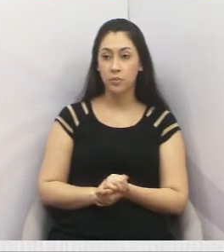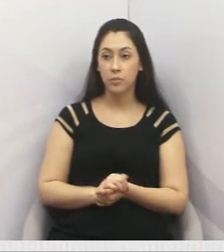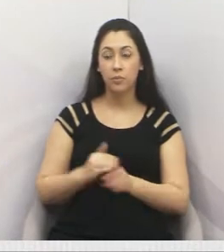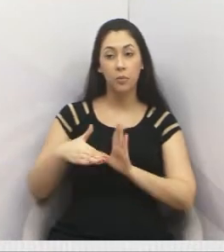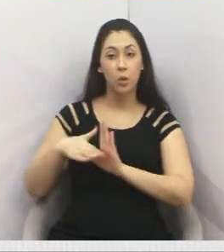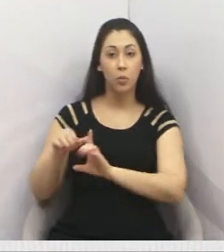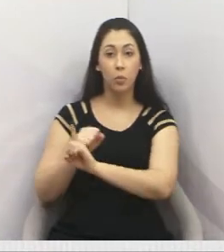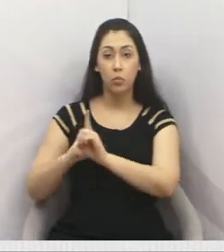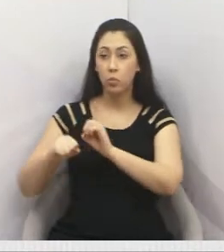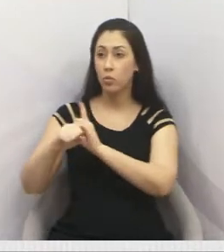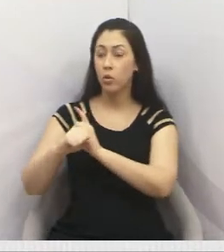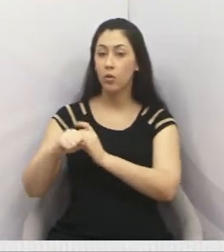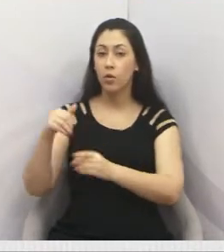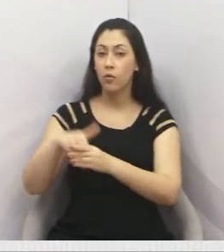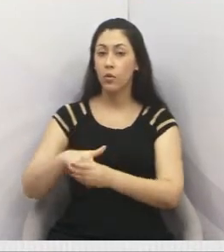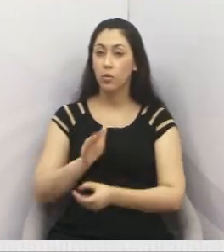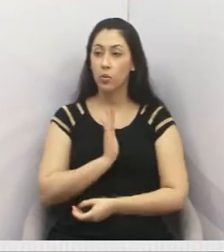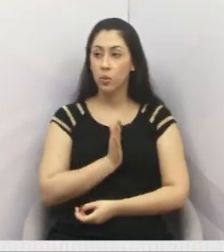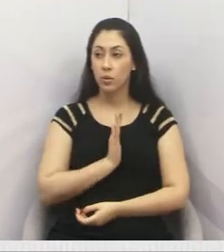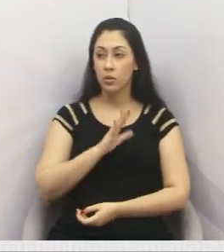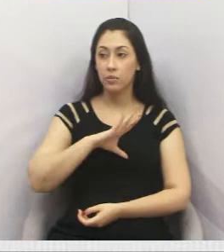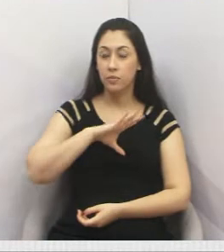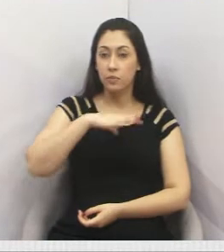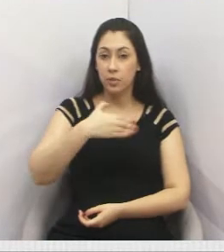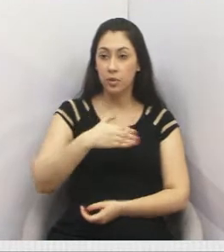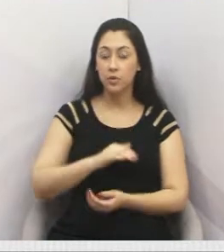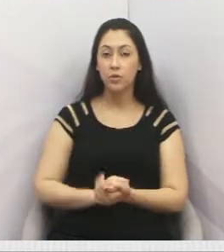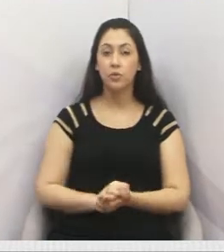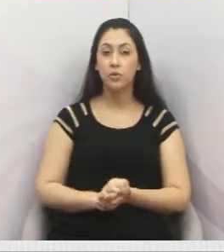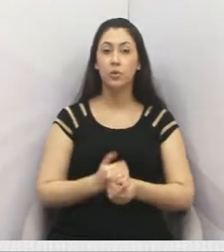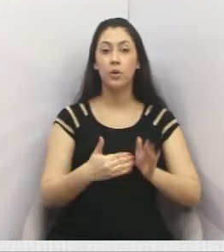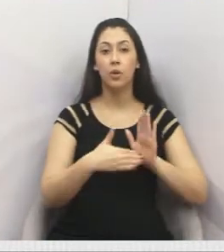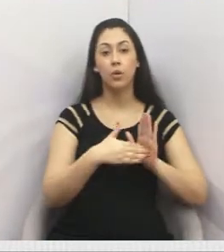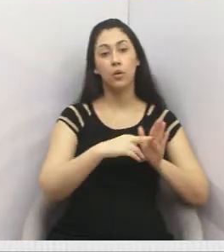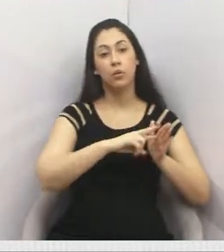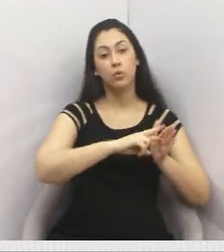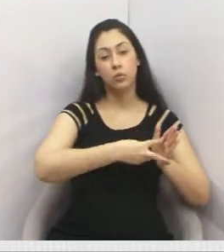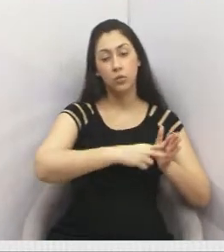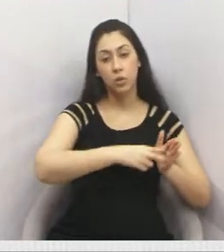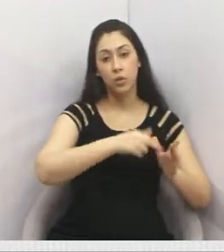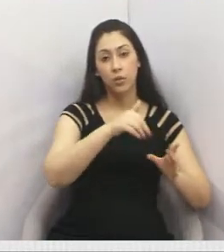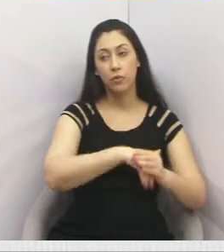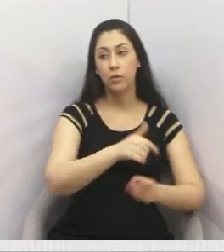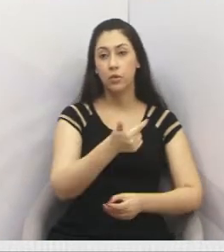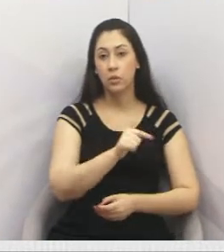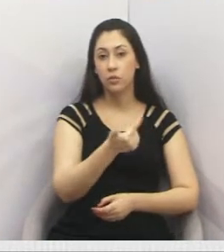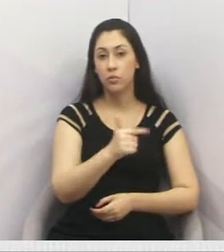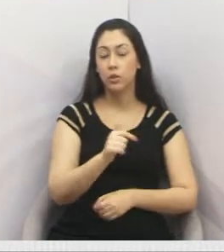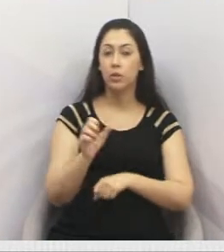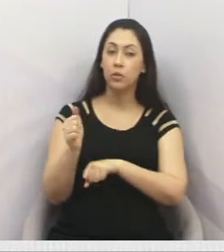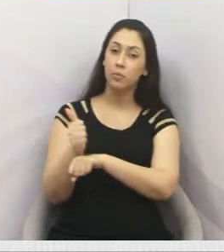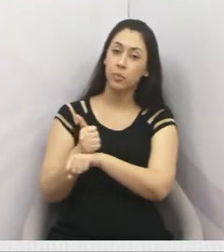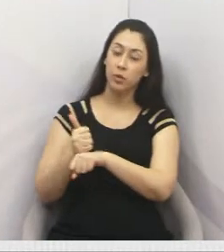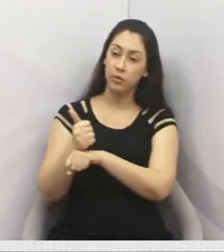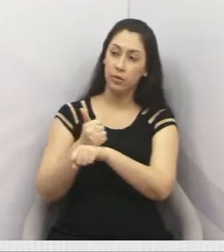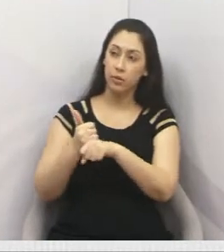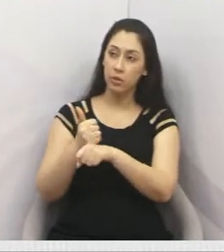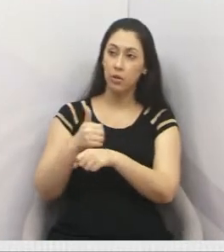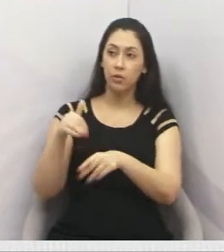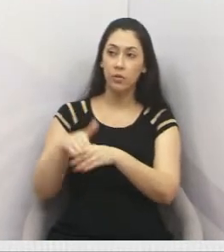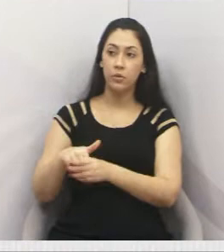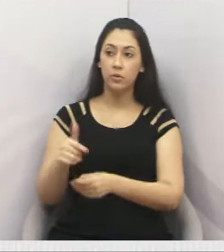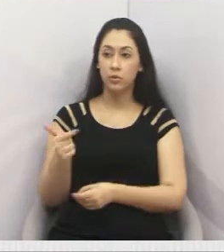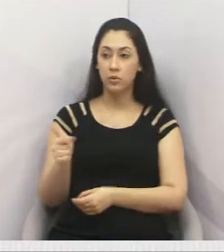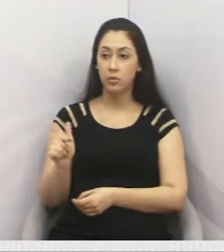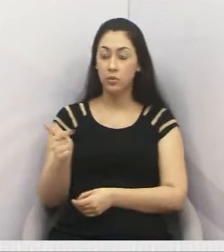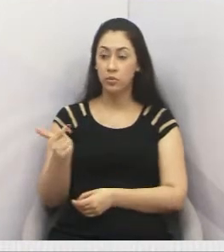Movimentos populares, o Quilombo Coração Valente, entidades de classe sindical em branco, empresas ou entidades profissionais em